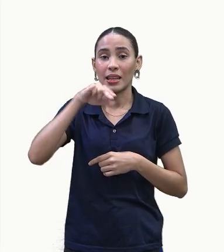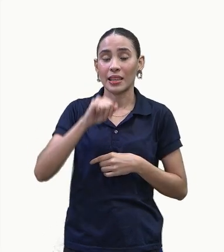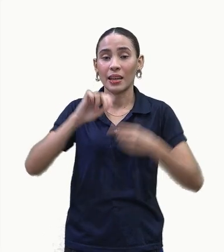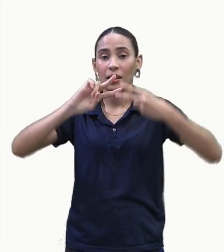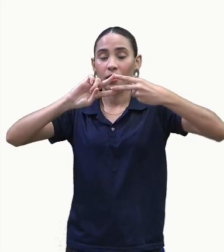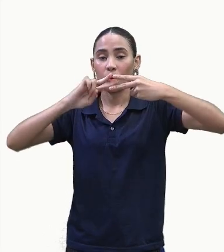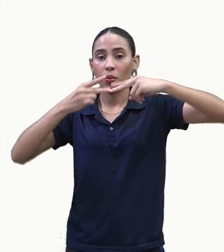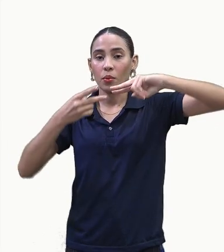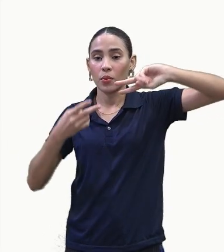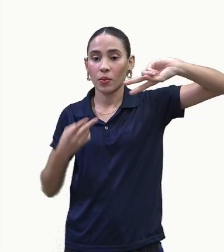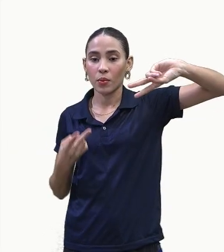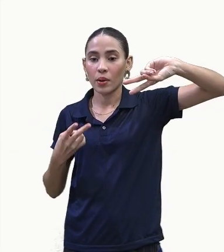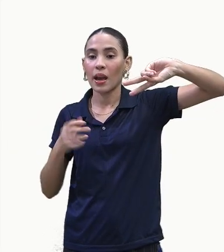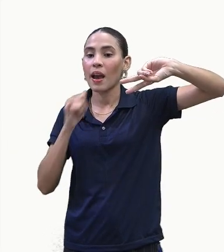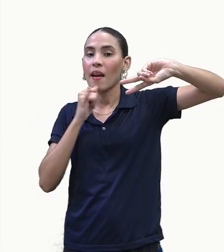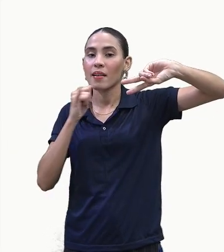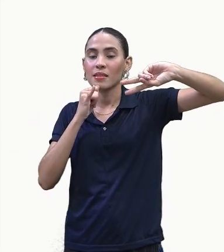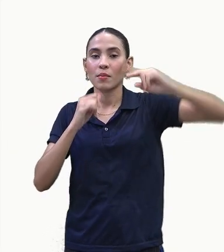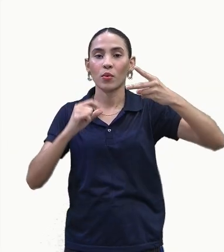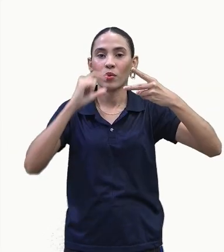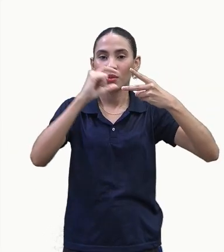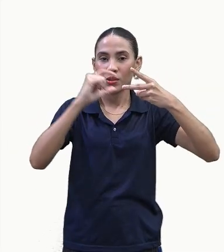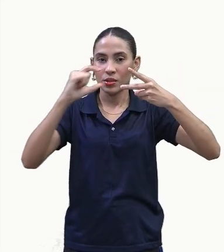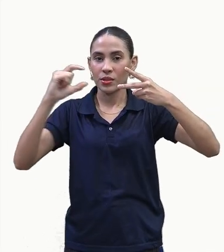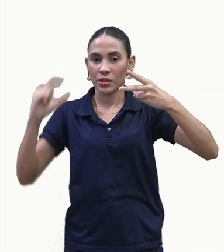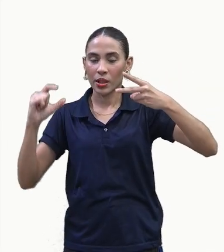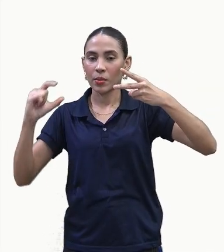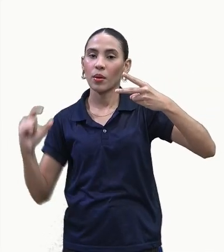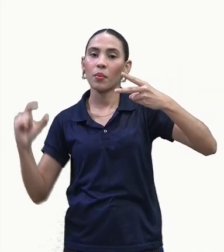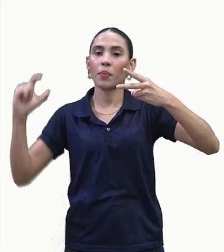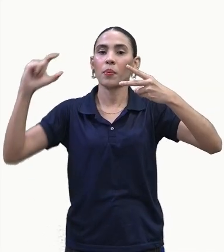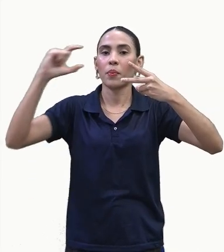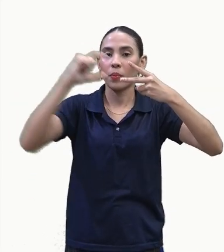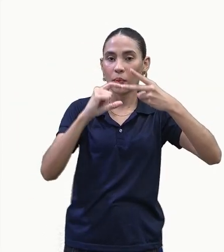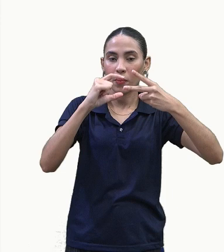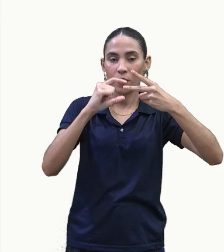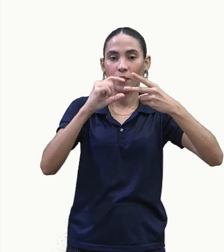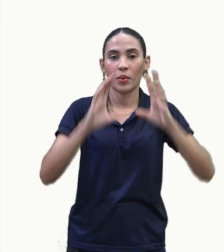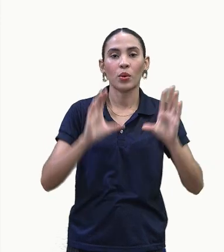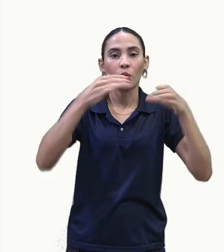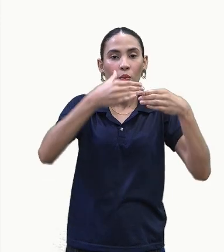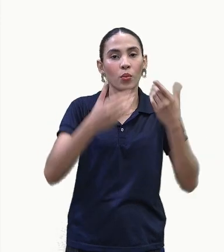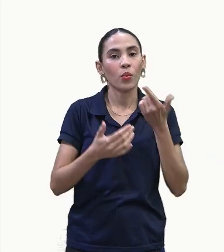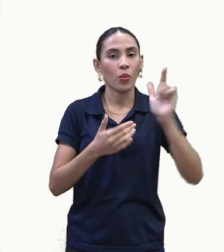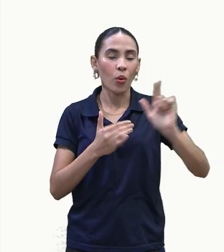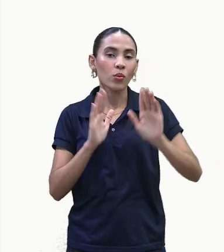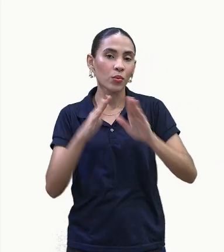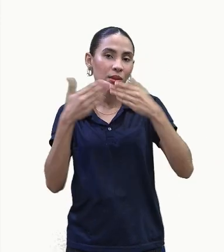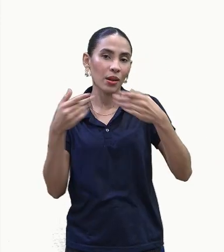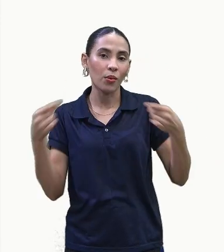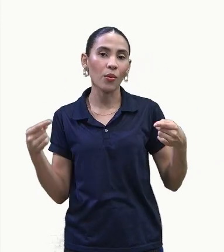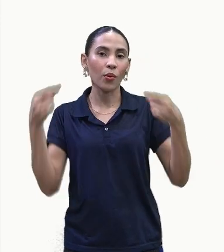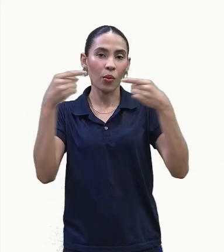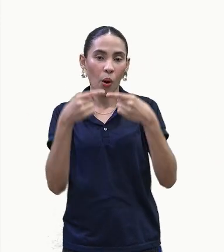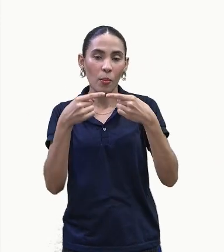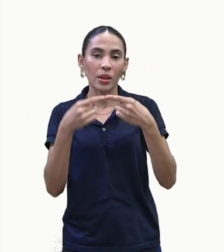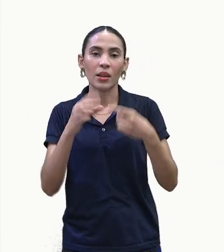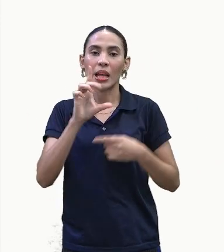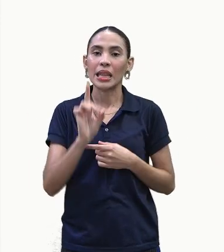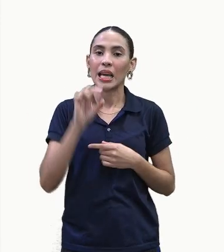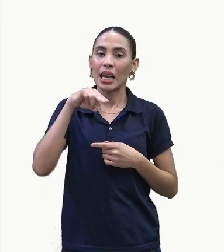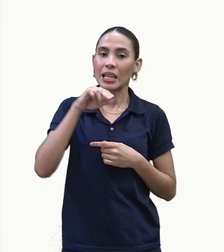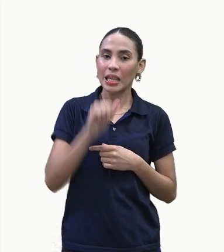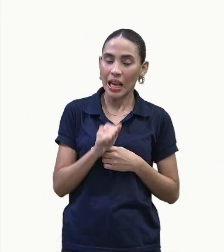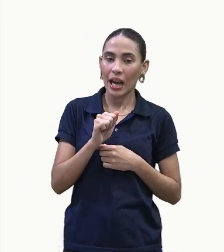a inserção, então, de genes de um organismo em outro, ou seja, a gente está combinando o